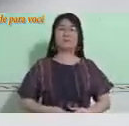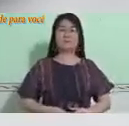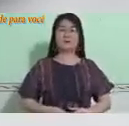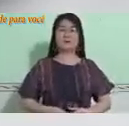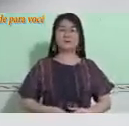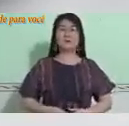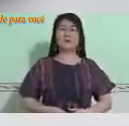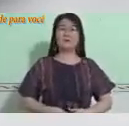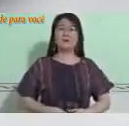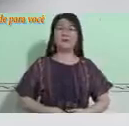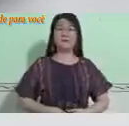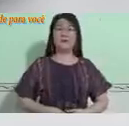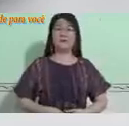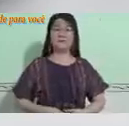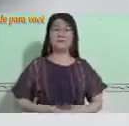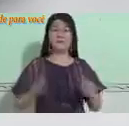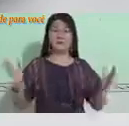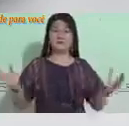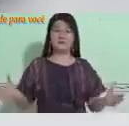exemplo.